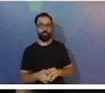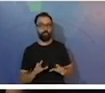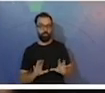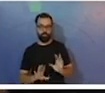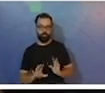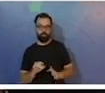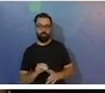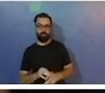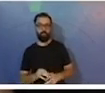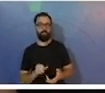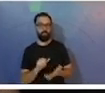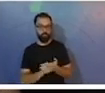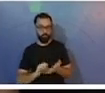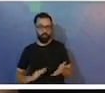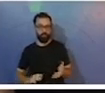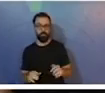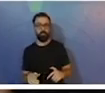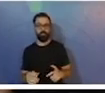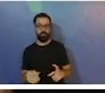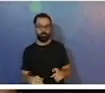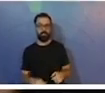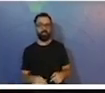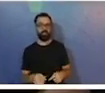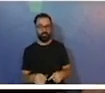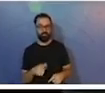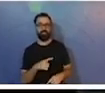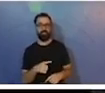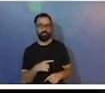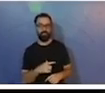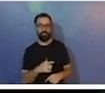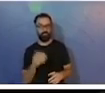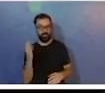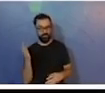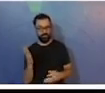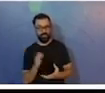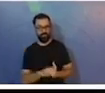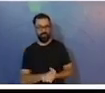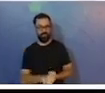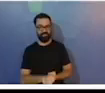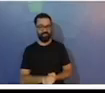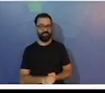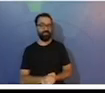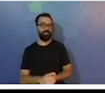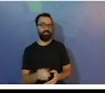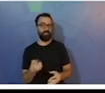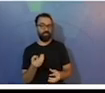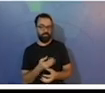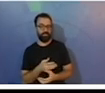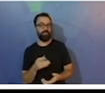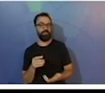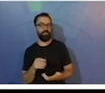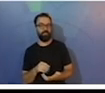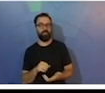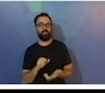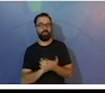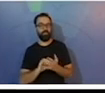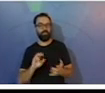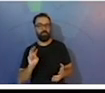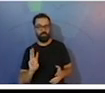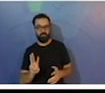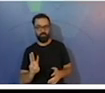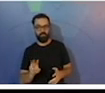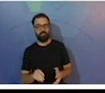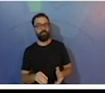Mas lembrando que tem tarefa antes do jogo. Hora da tarefa. Vocês vão terminar o exercício 3,